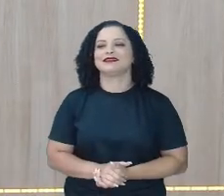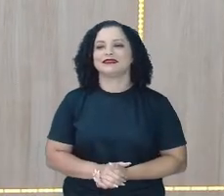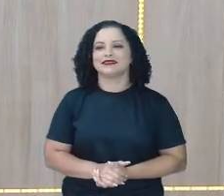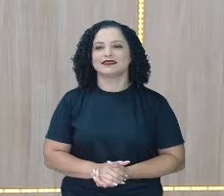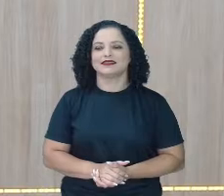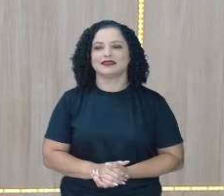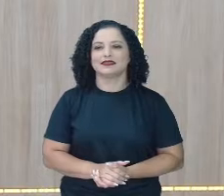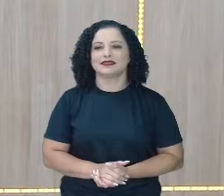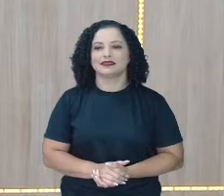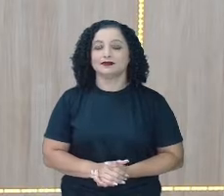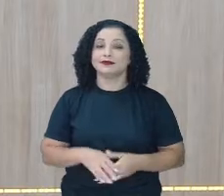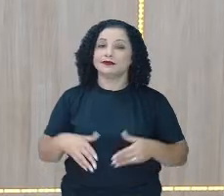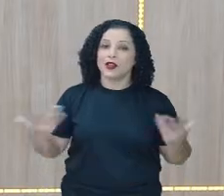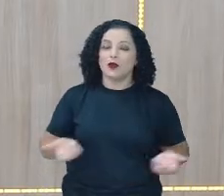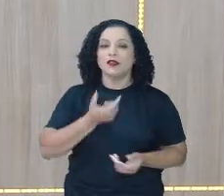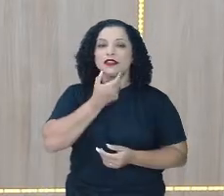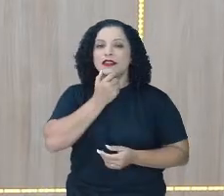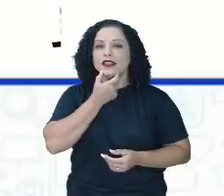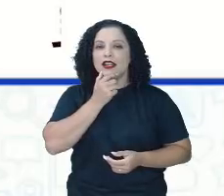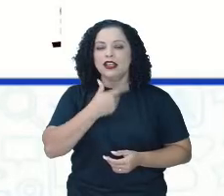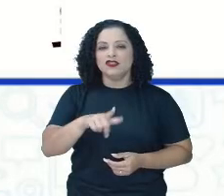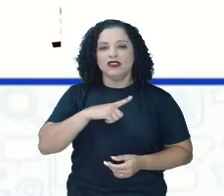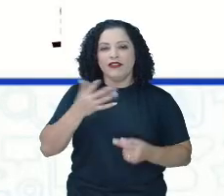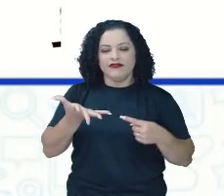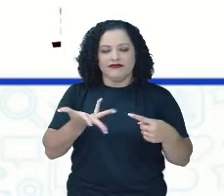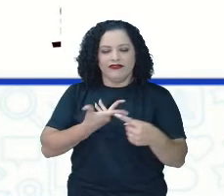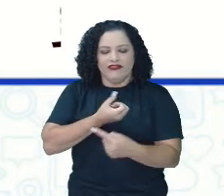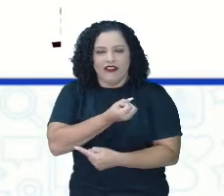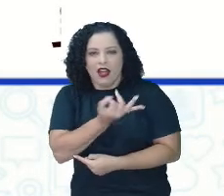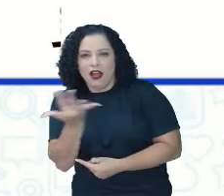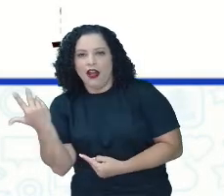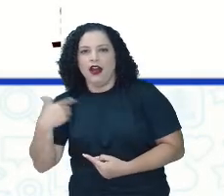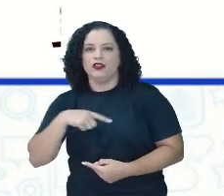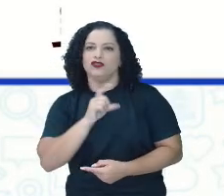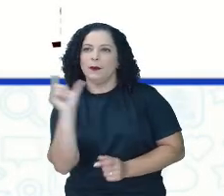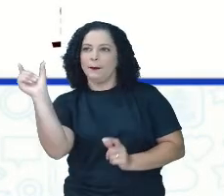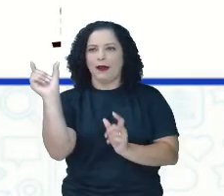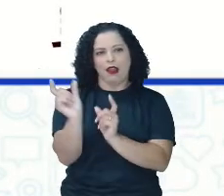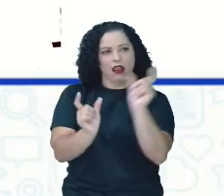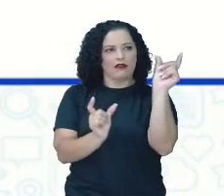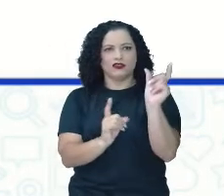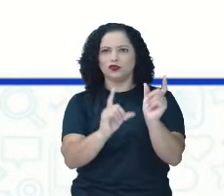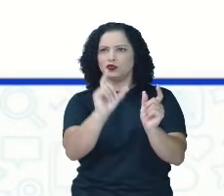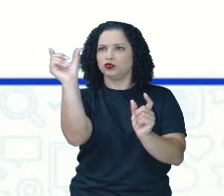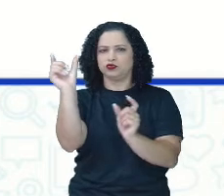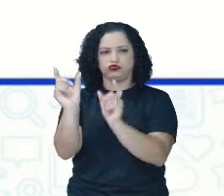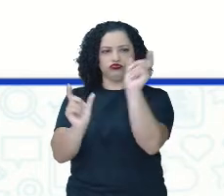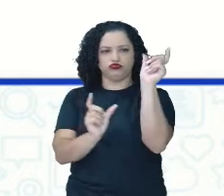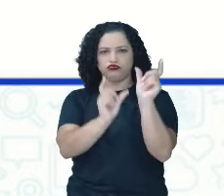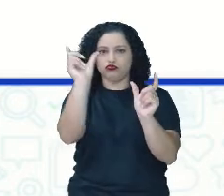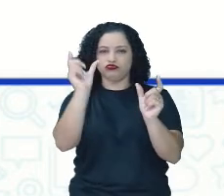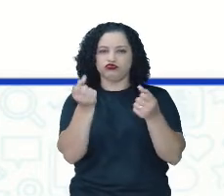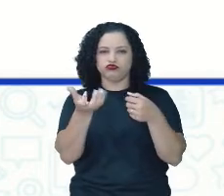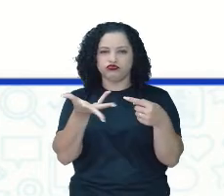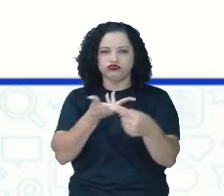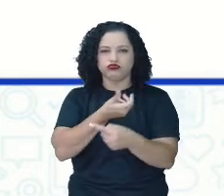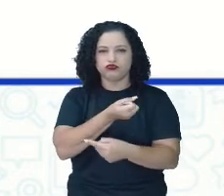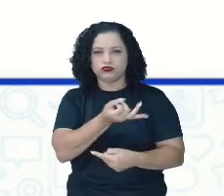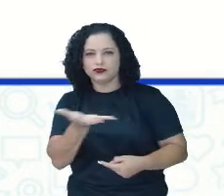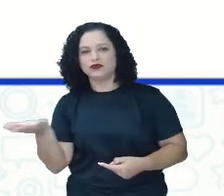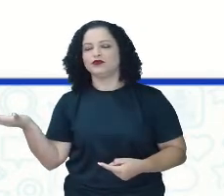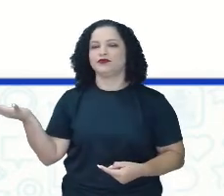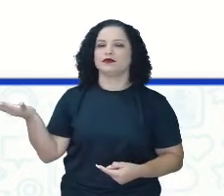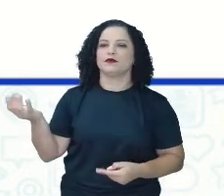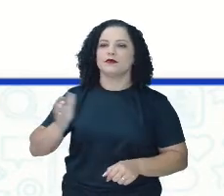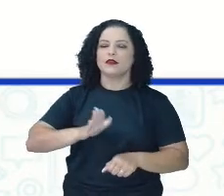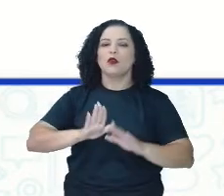gente, inglês tem várias palavras, várias palavras e situações também. Mas quais são as